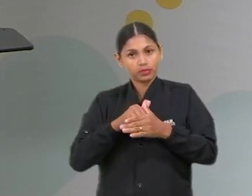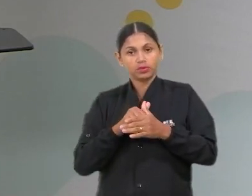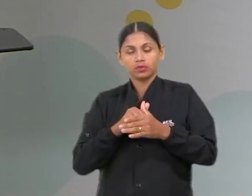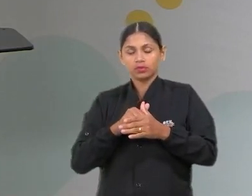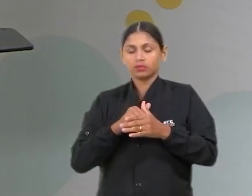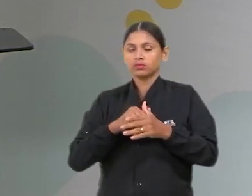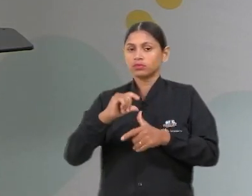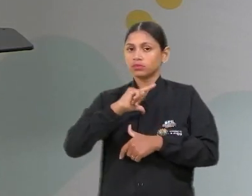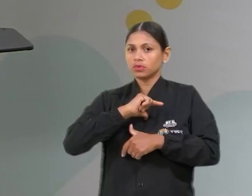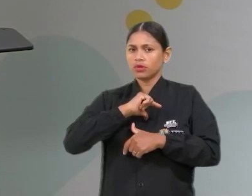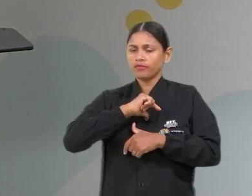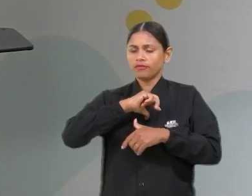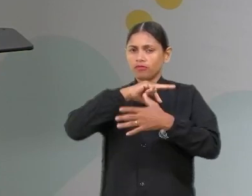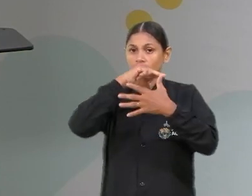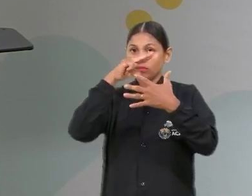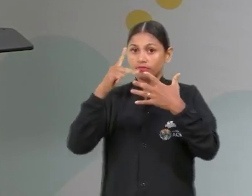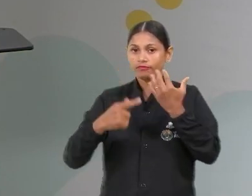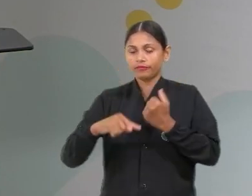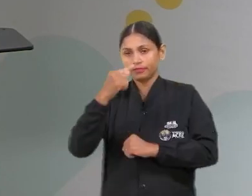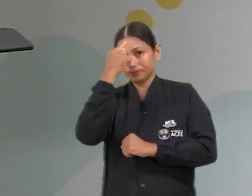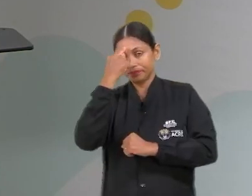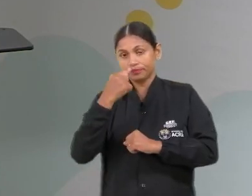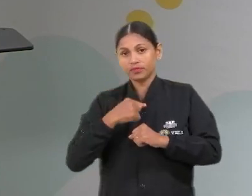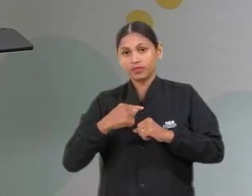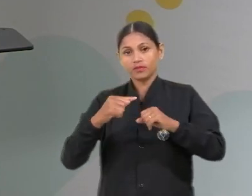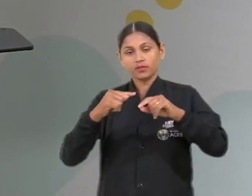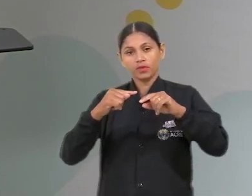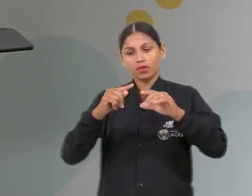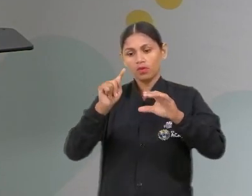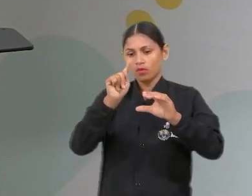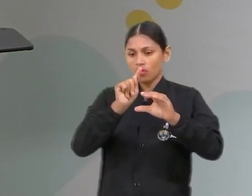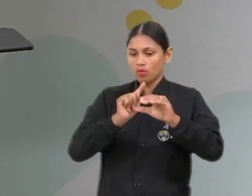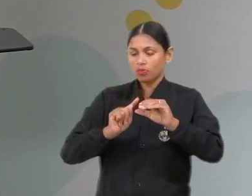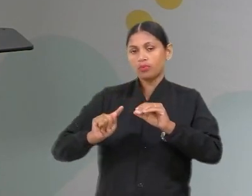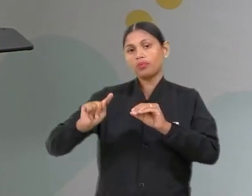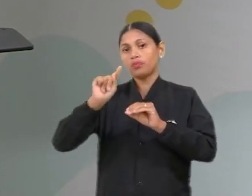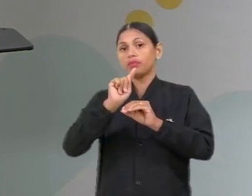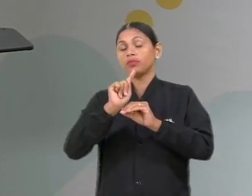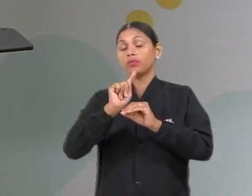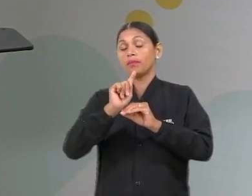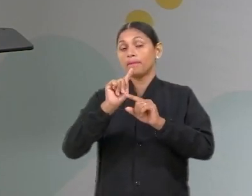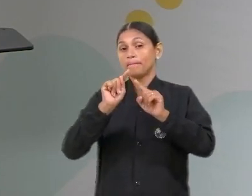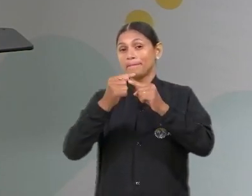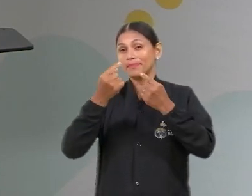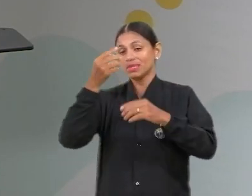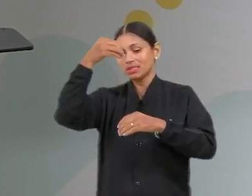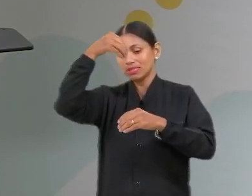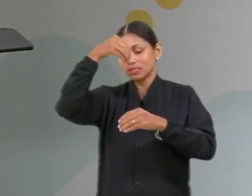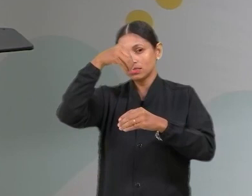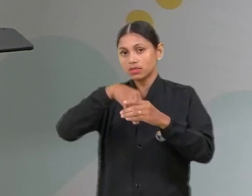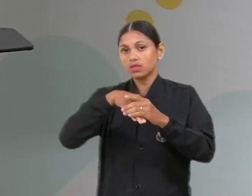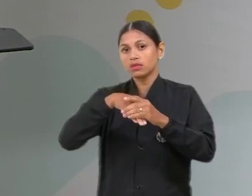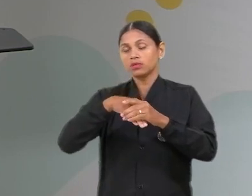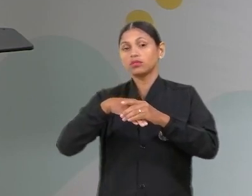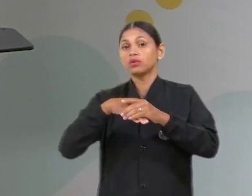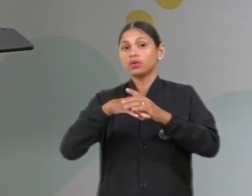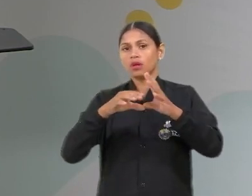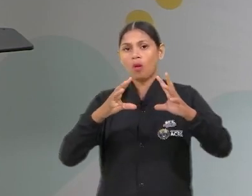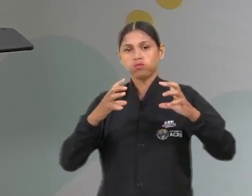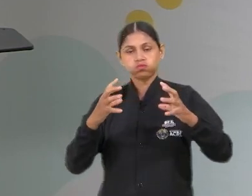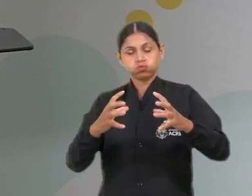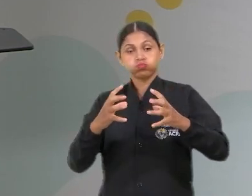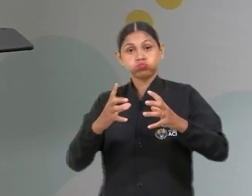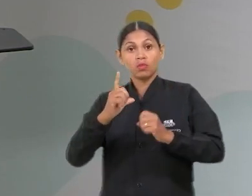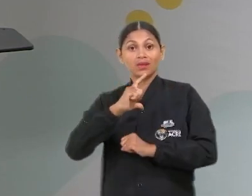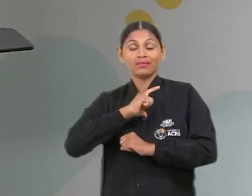várias figuras em formato de círculos, né? Tá bom? Só que dentro da pirâmide, dentro da esfera, quando eu vou olhar, eu